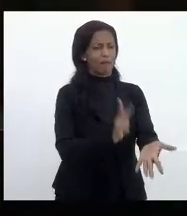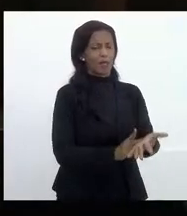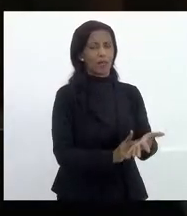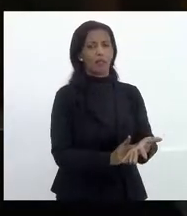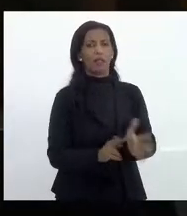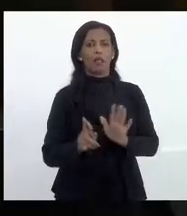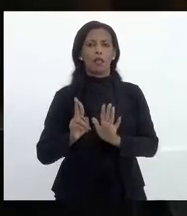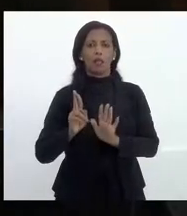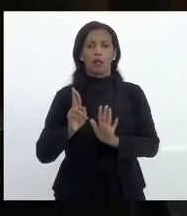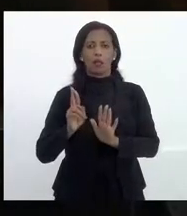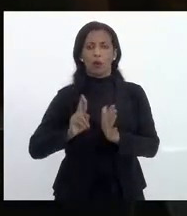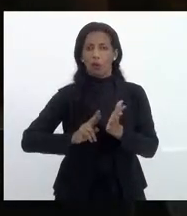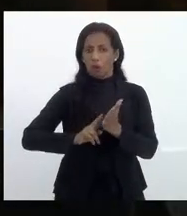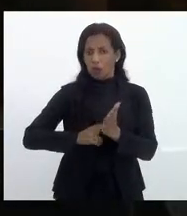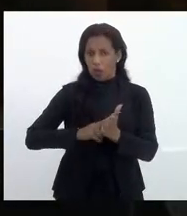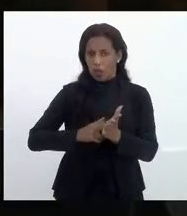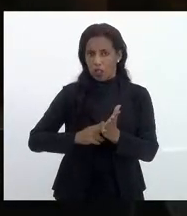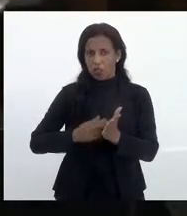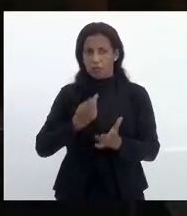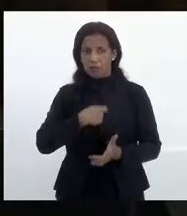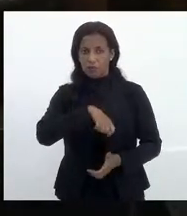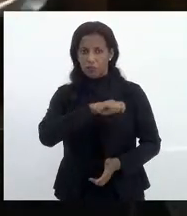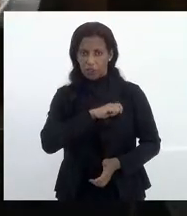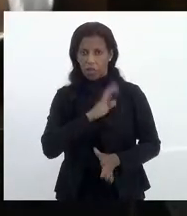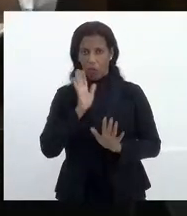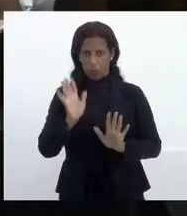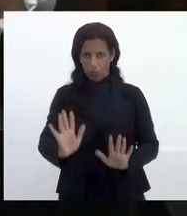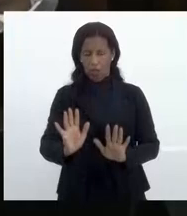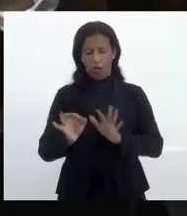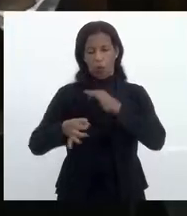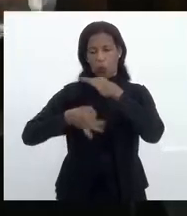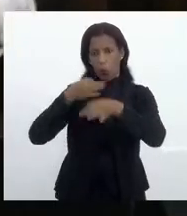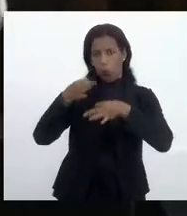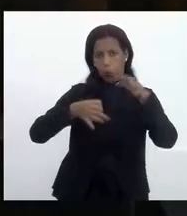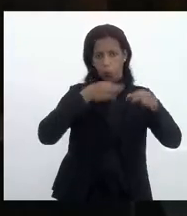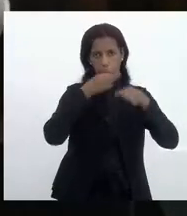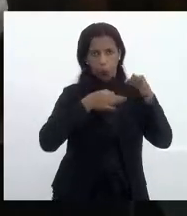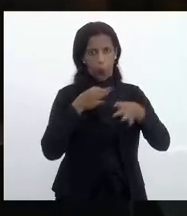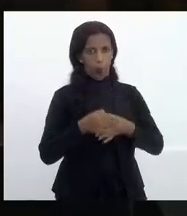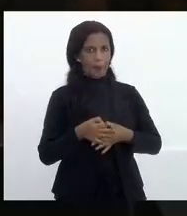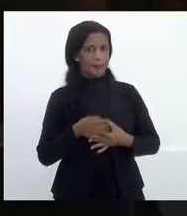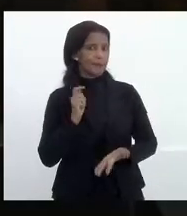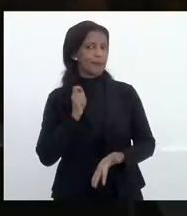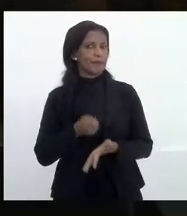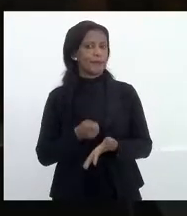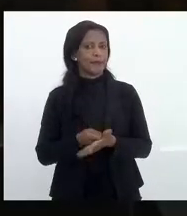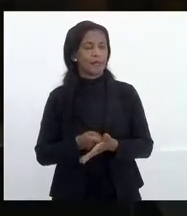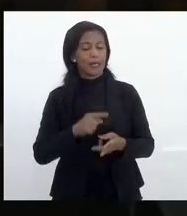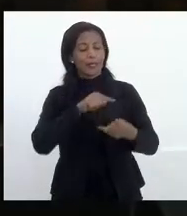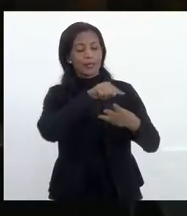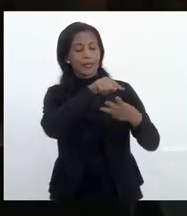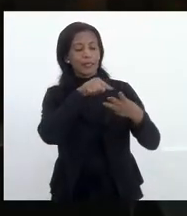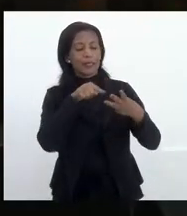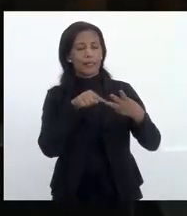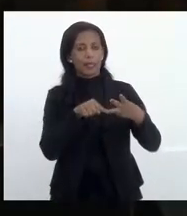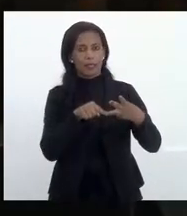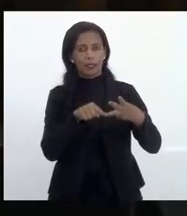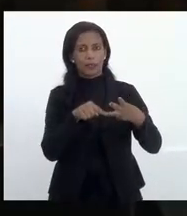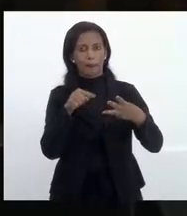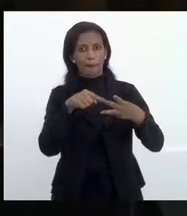recuperação fiscal que a gente já tem colocado vários várias críticas ele faz uma exigência tem que ter...